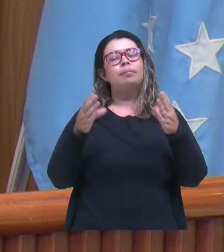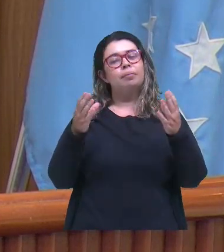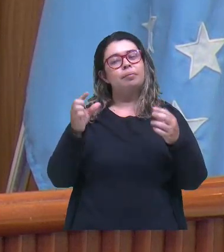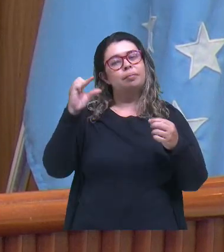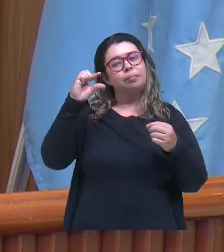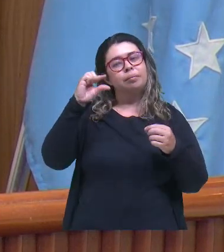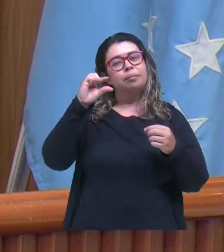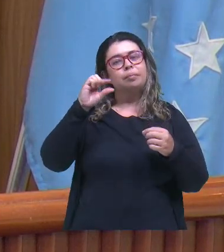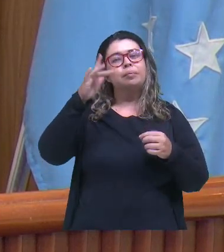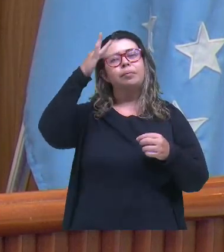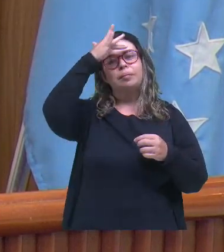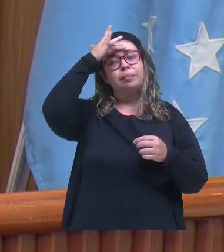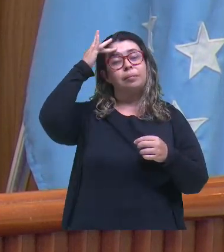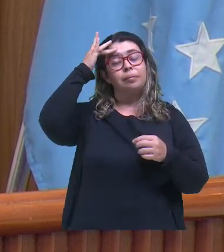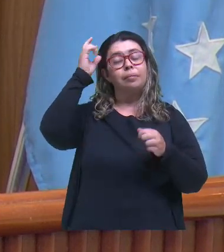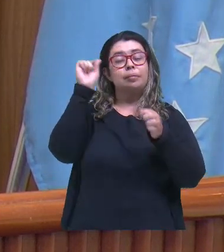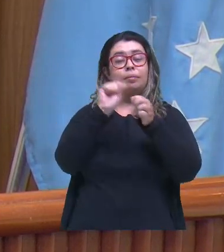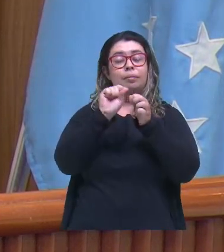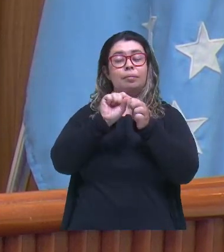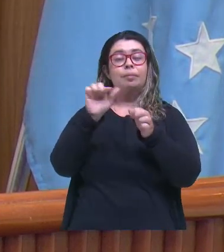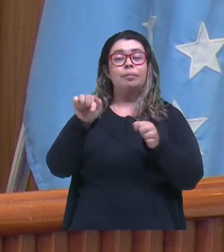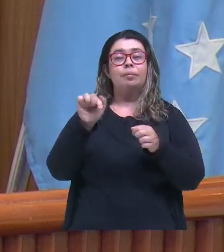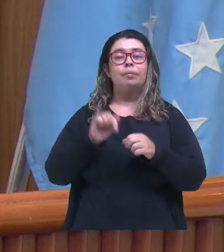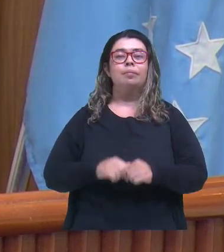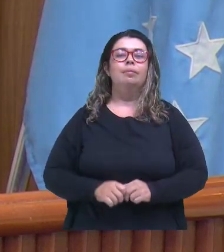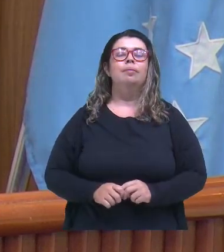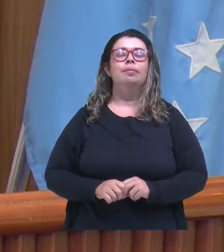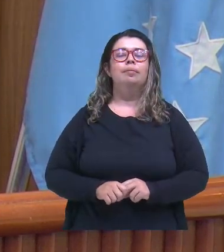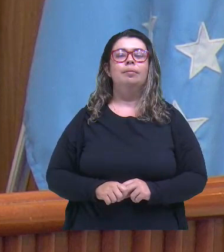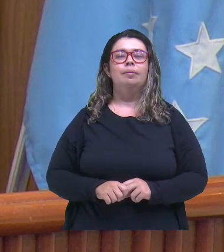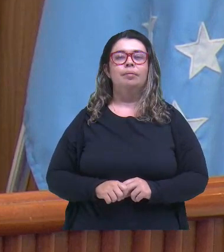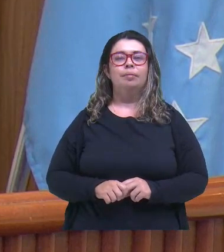se dedicam a ele. Henry Ford.